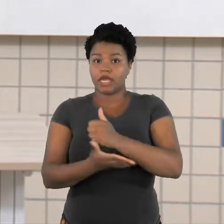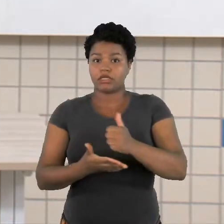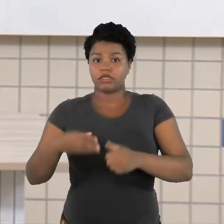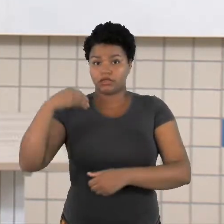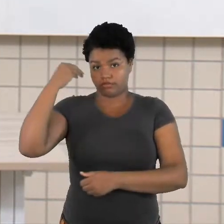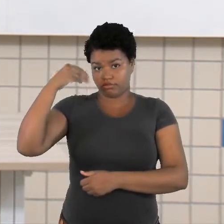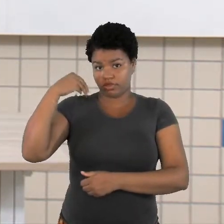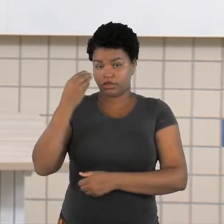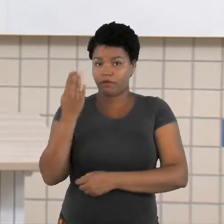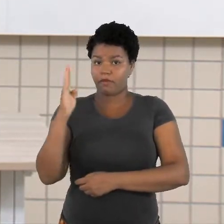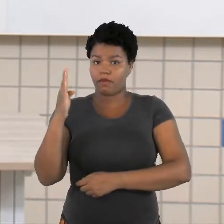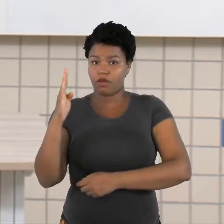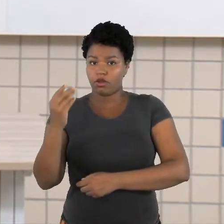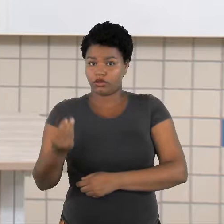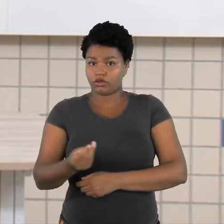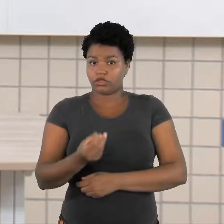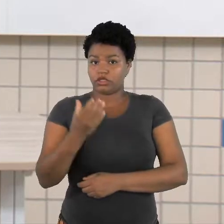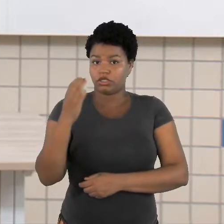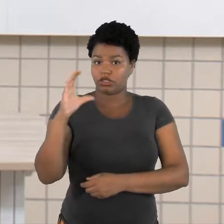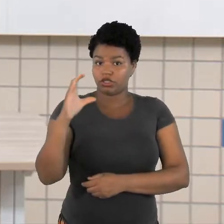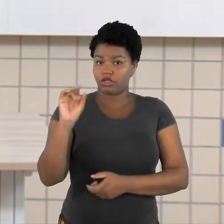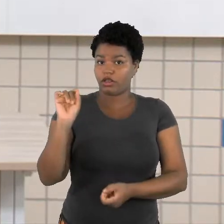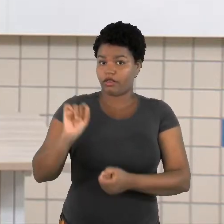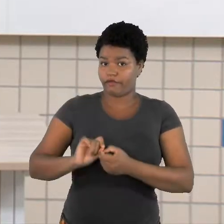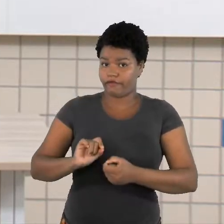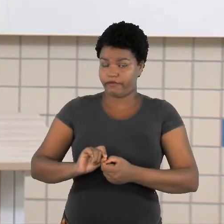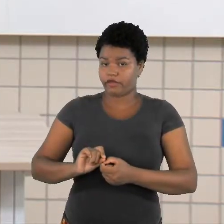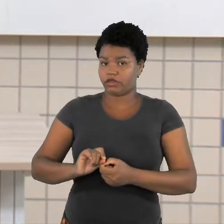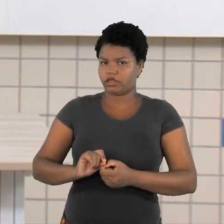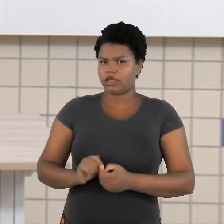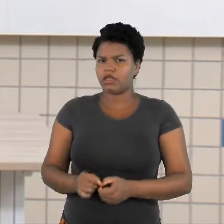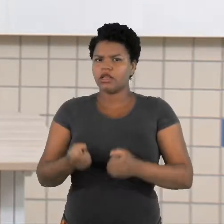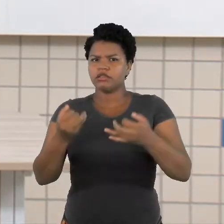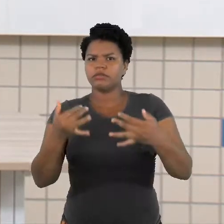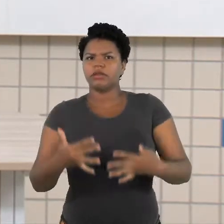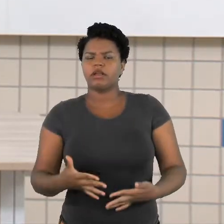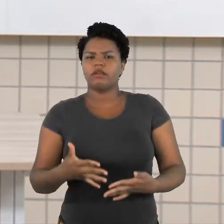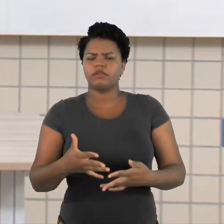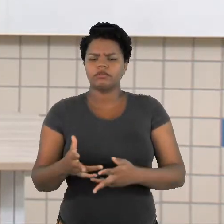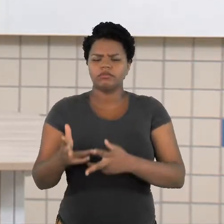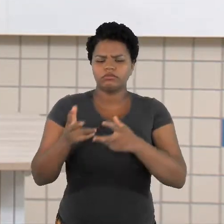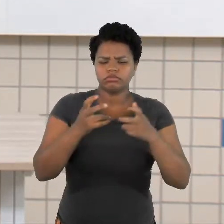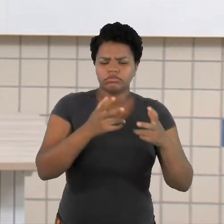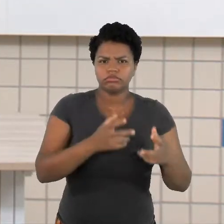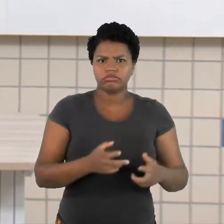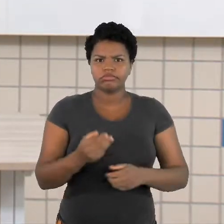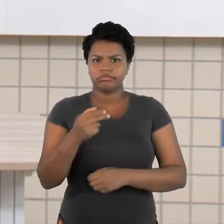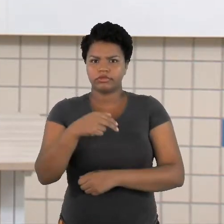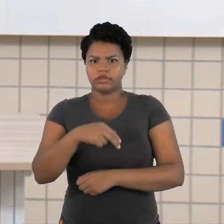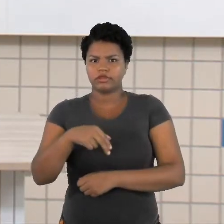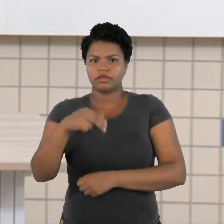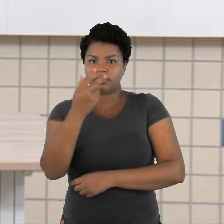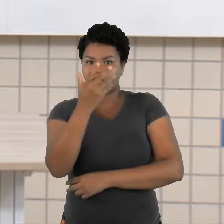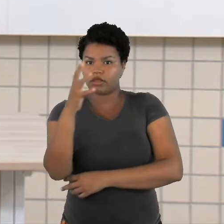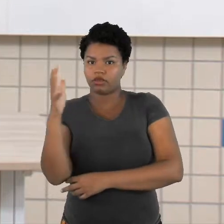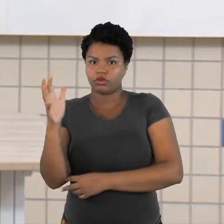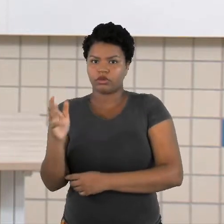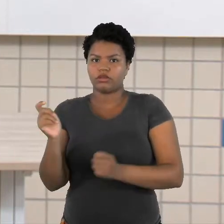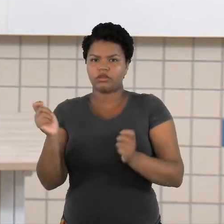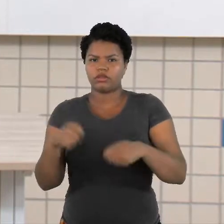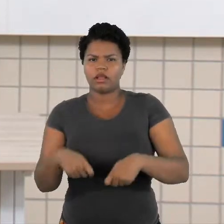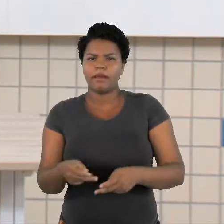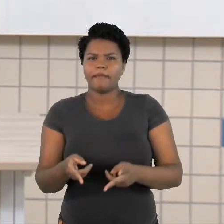fez, explicava o seguinte: observando a natureza, é possível perceber que